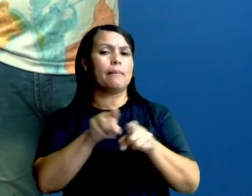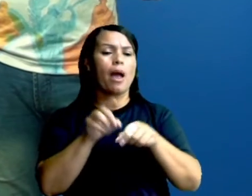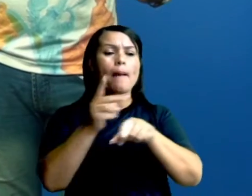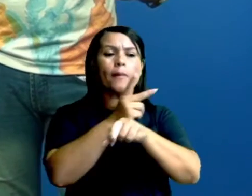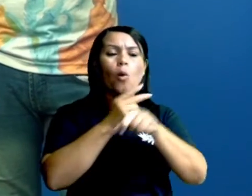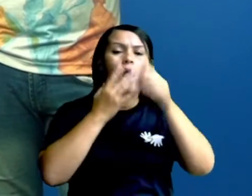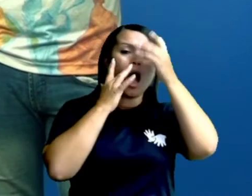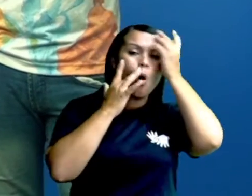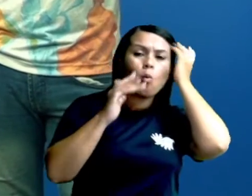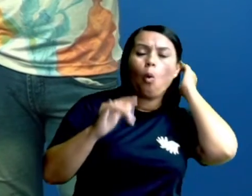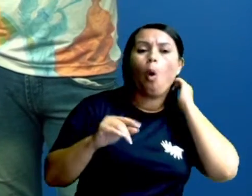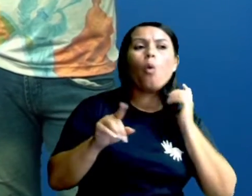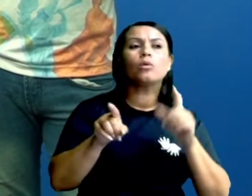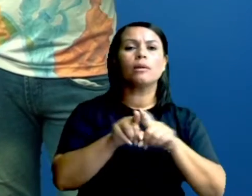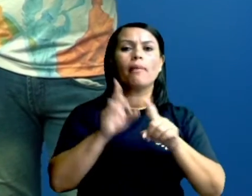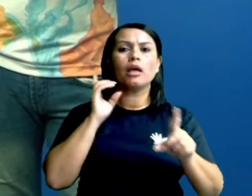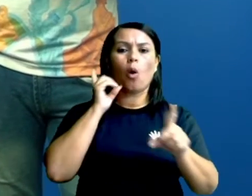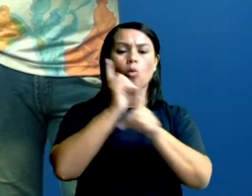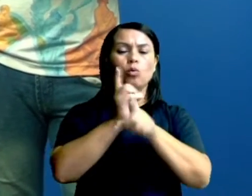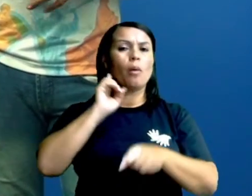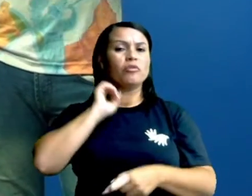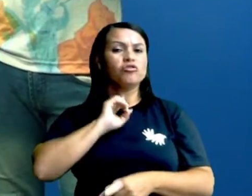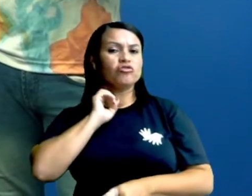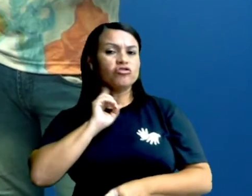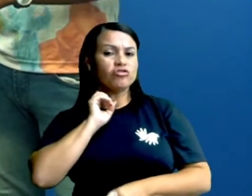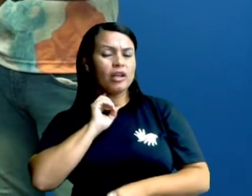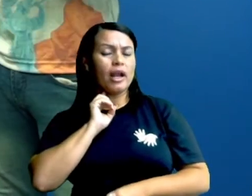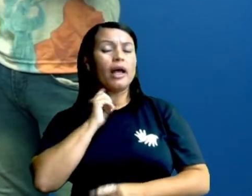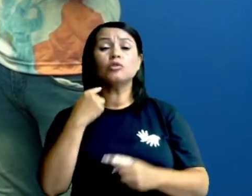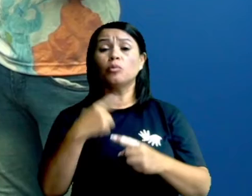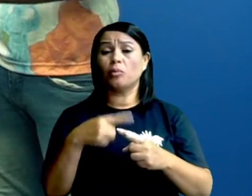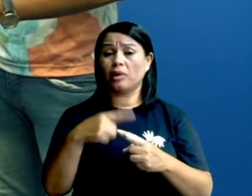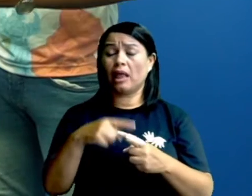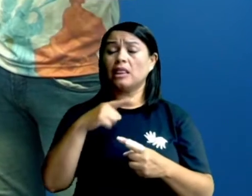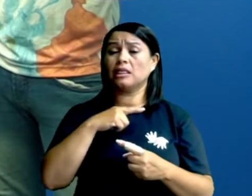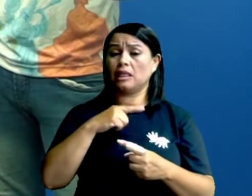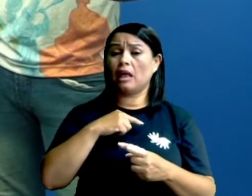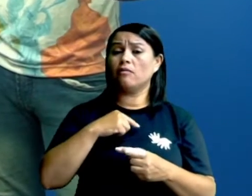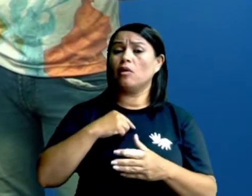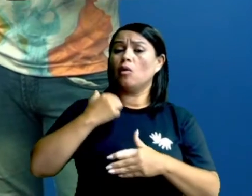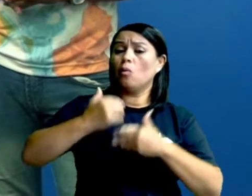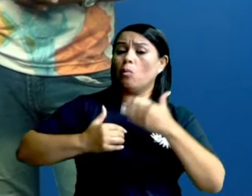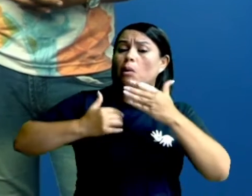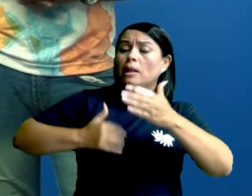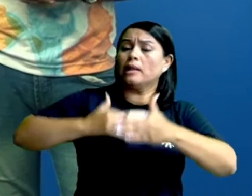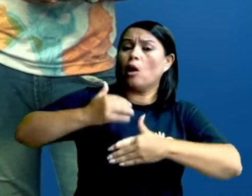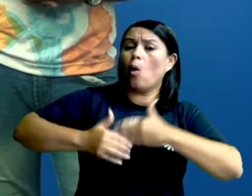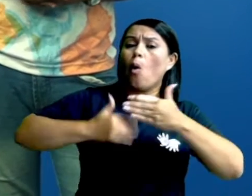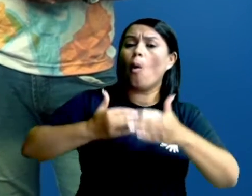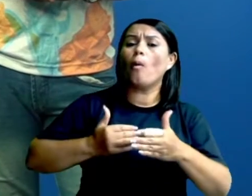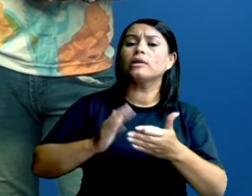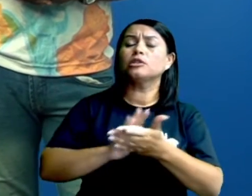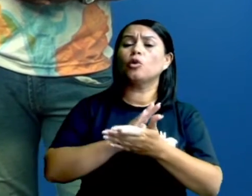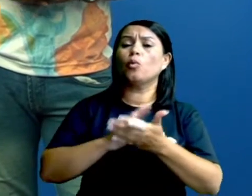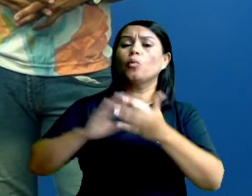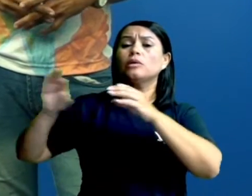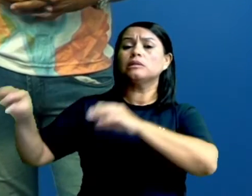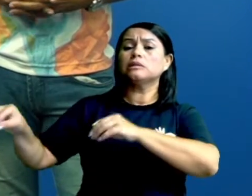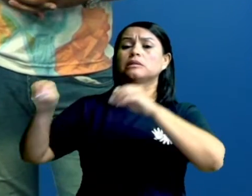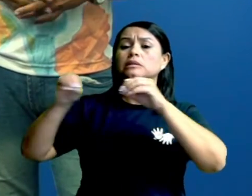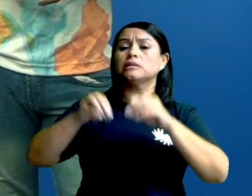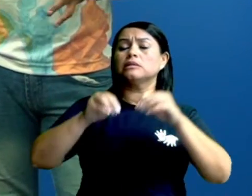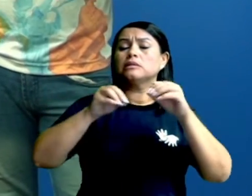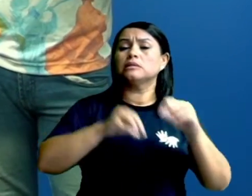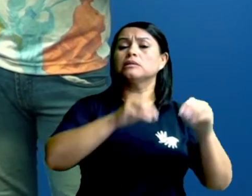tem o ouro descoberto na região das Minas Gerais, foi exatamente uma decorrência da ação, né, dessas expedições, né, desenvolvidas